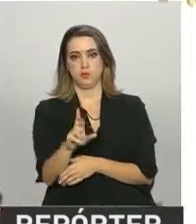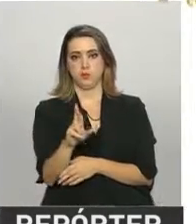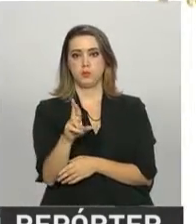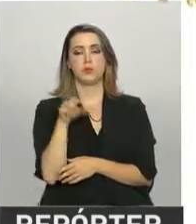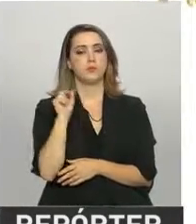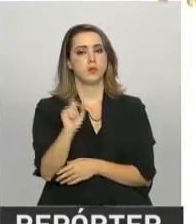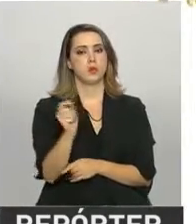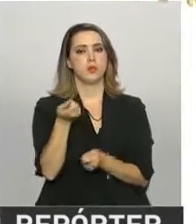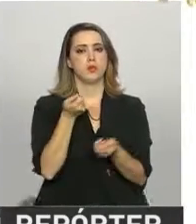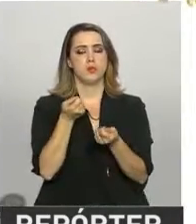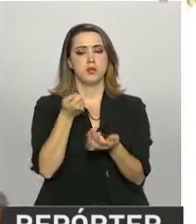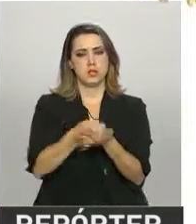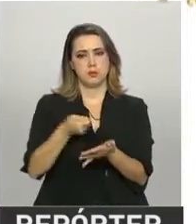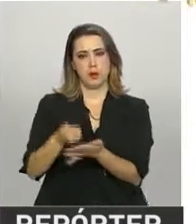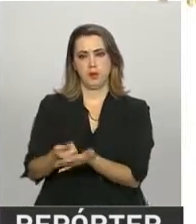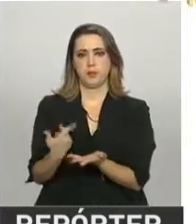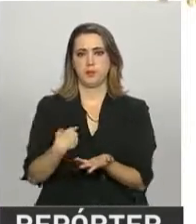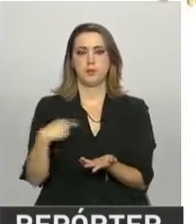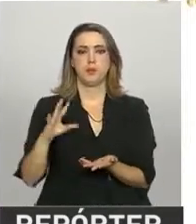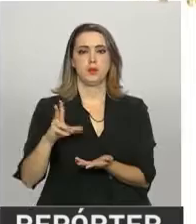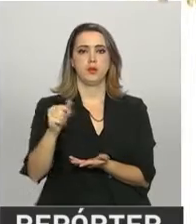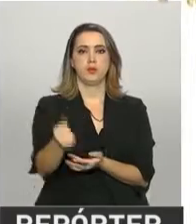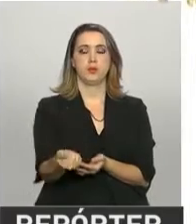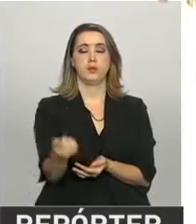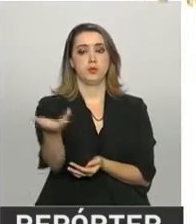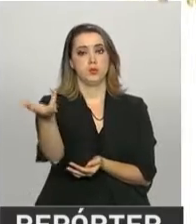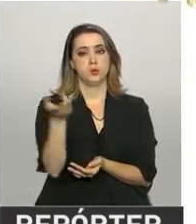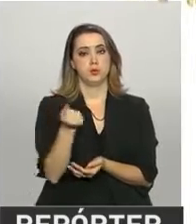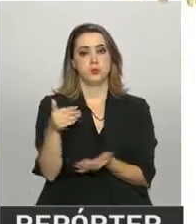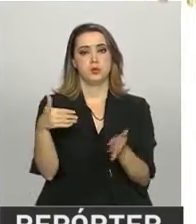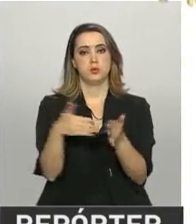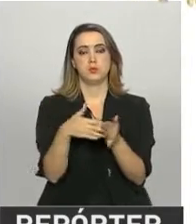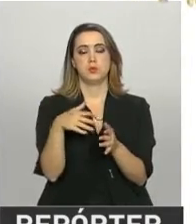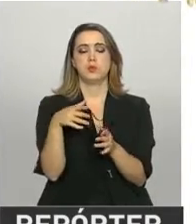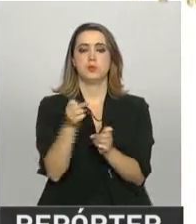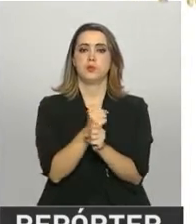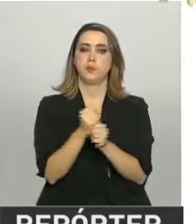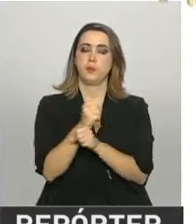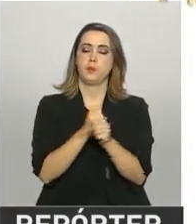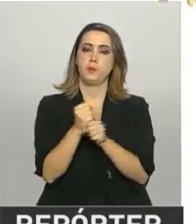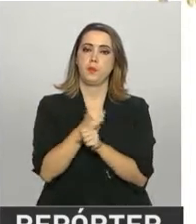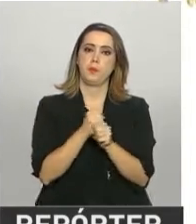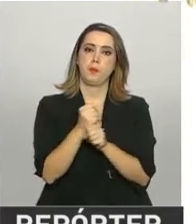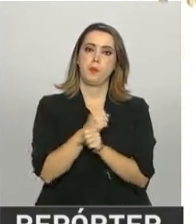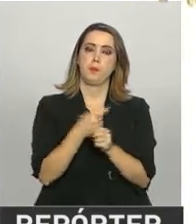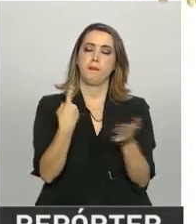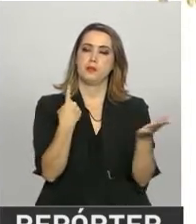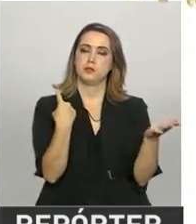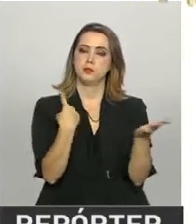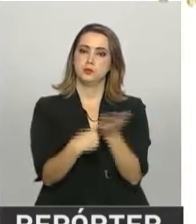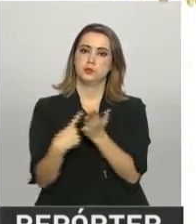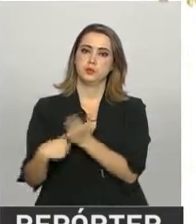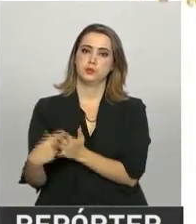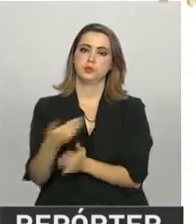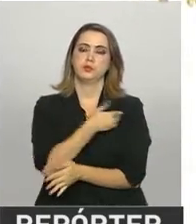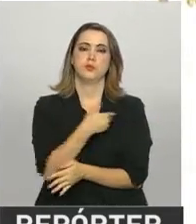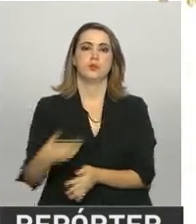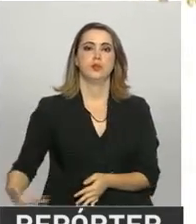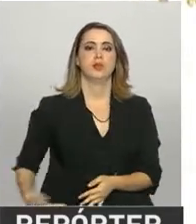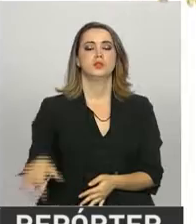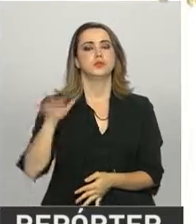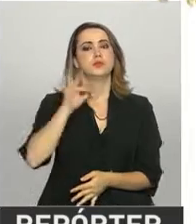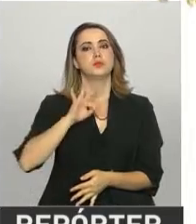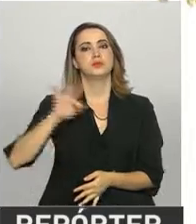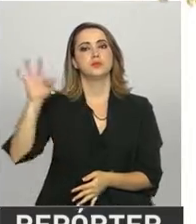todo os estados devem receber até o fim do ano quando o pacto for firmado pelo governo federal e pelos